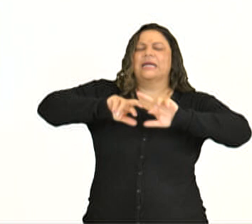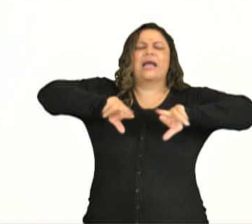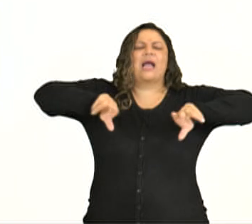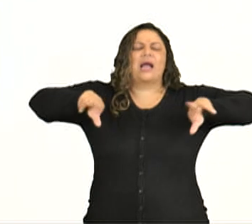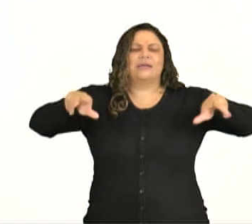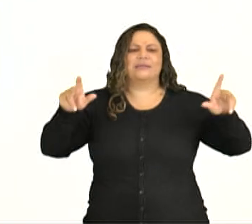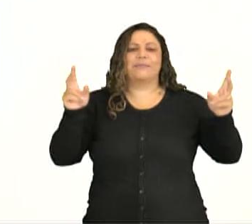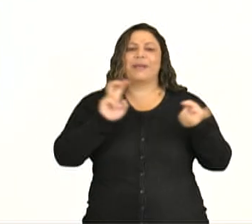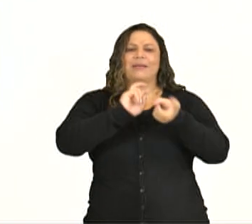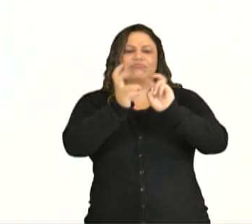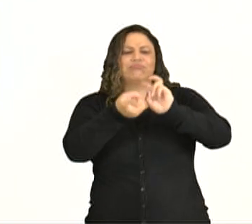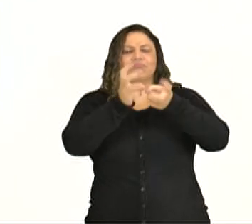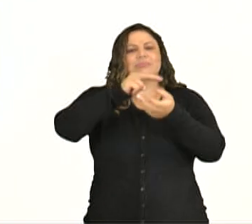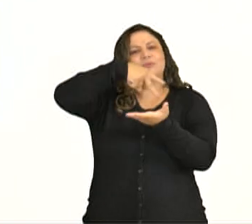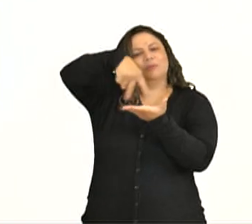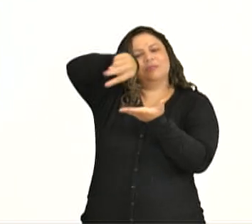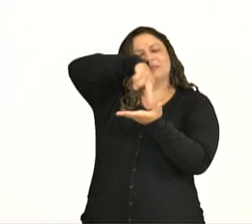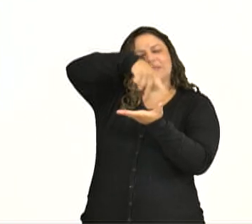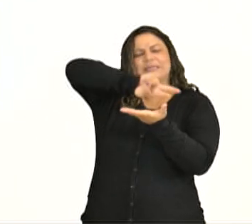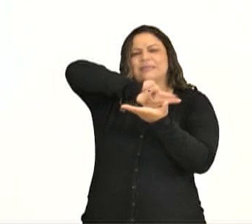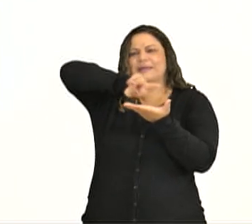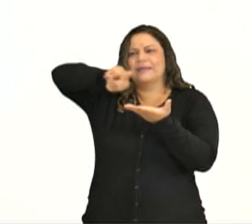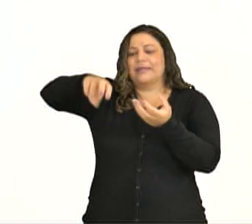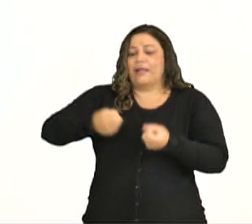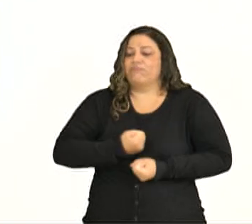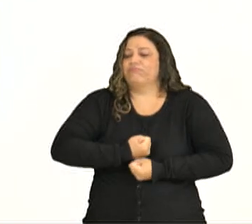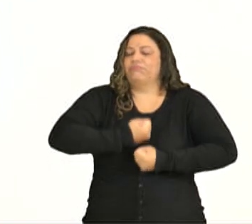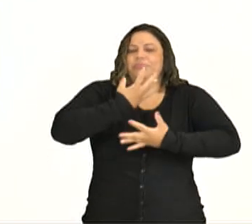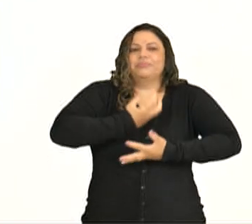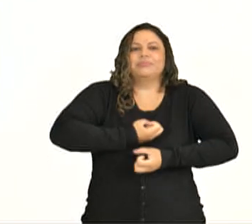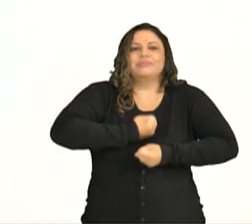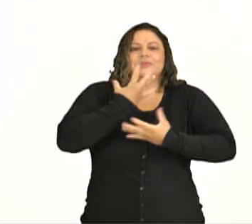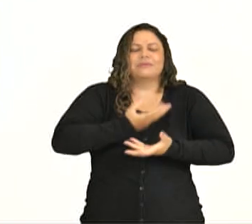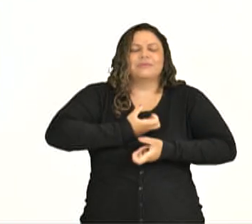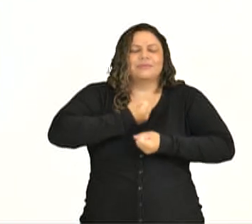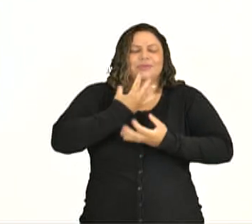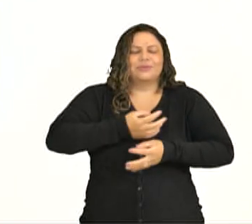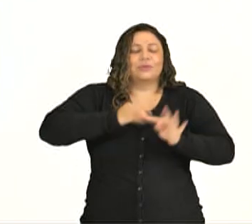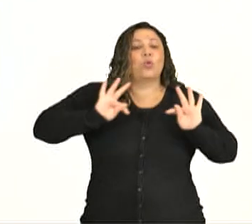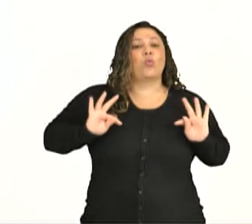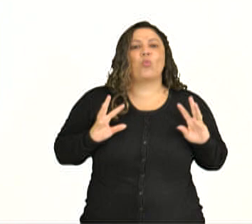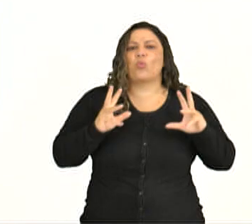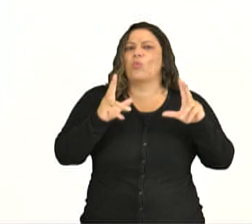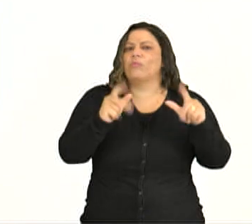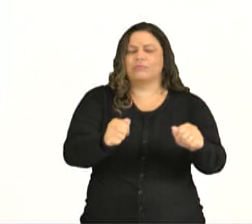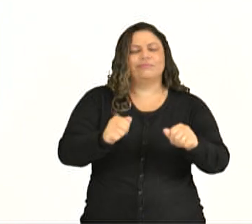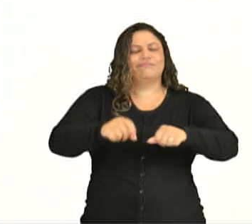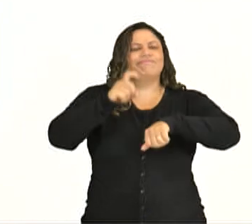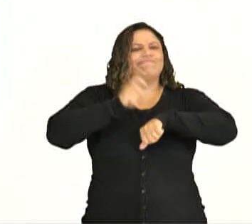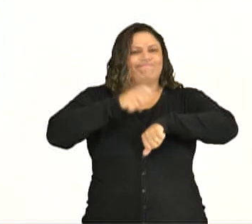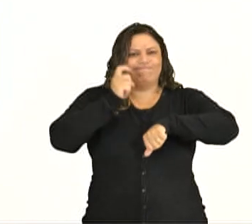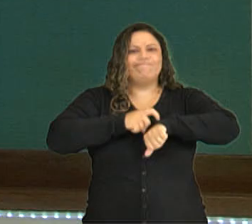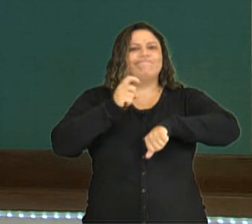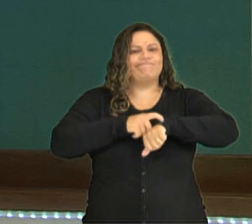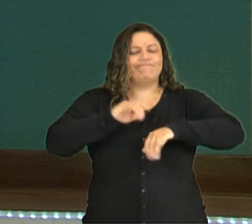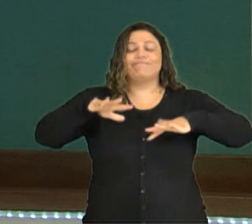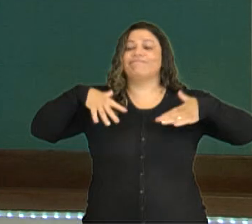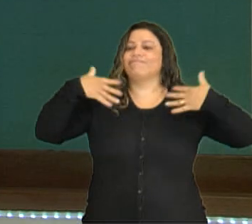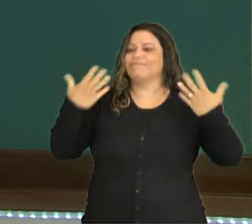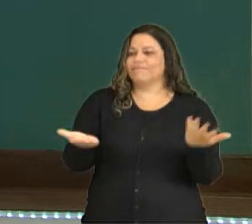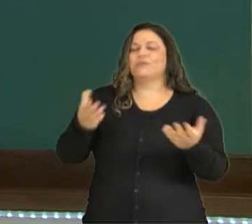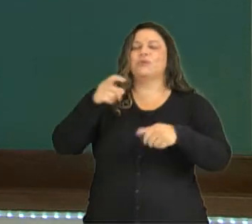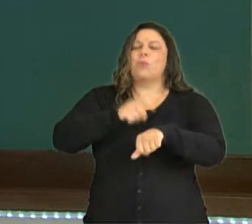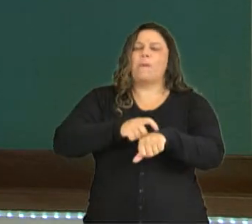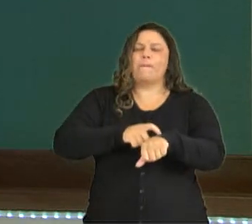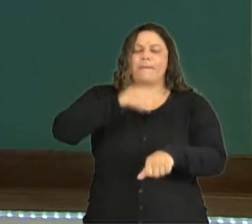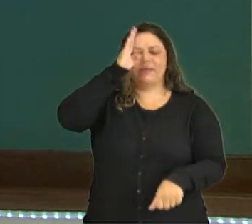arte, uma dança. É poesia. Tudo isso tem seu momento, ou seja, ela é o que o momento